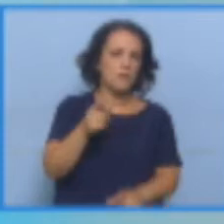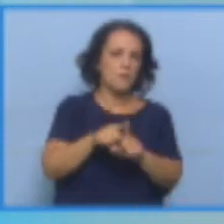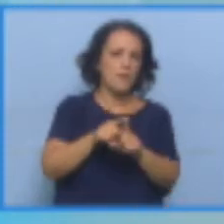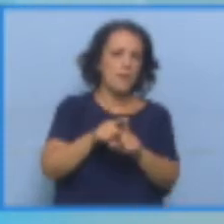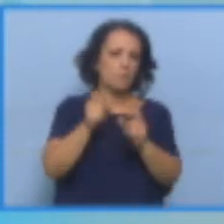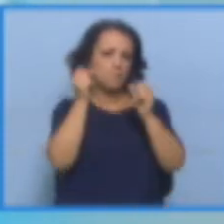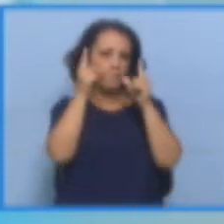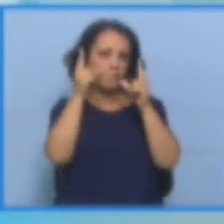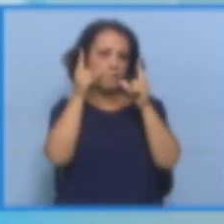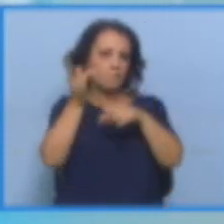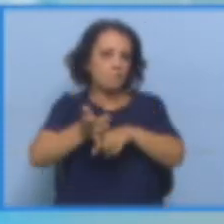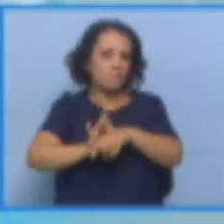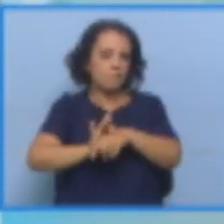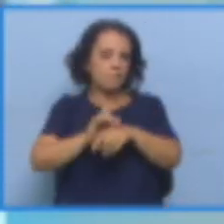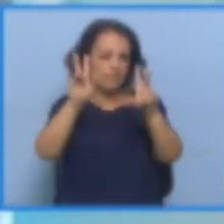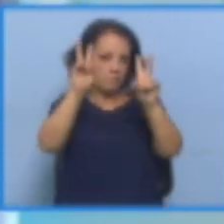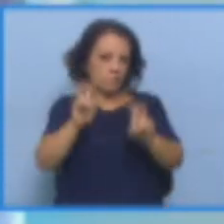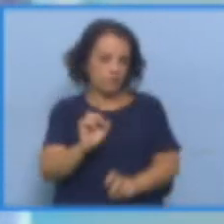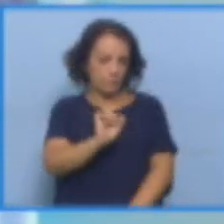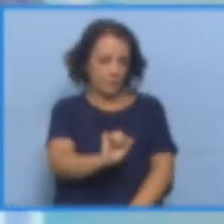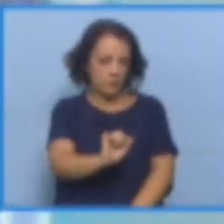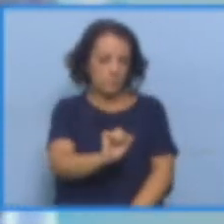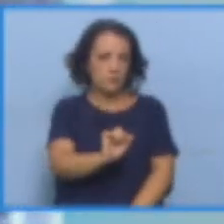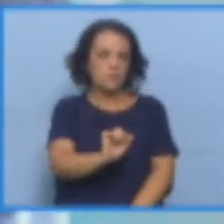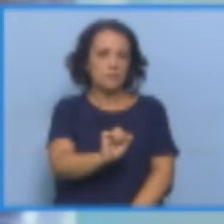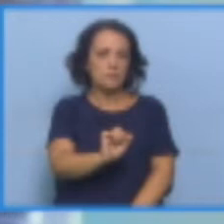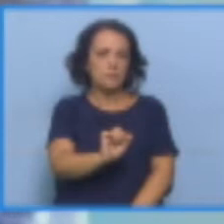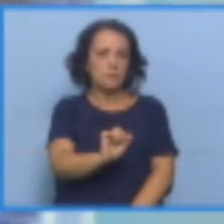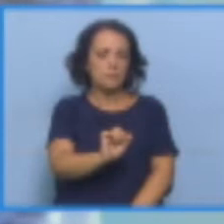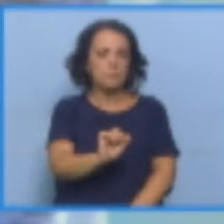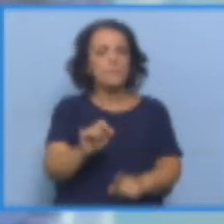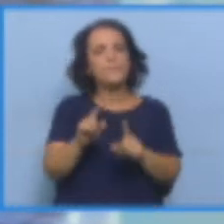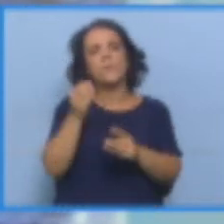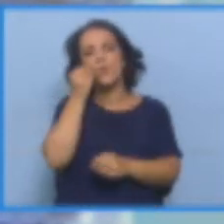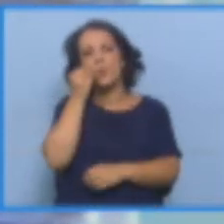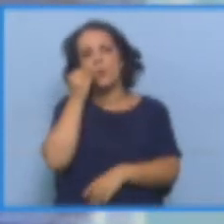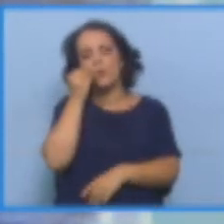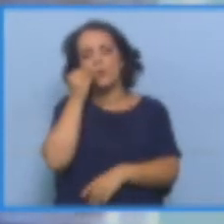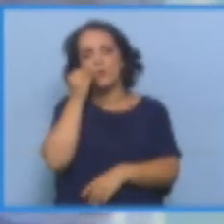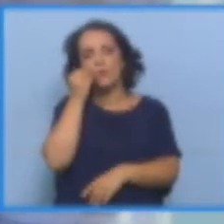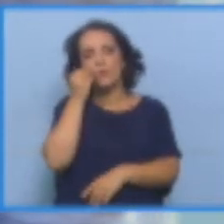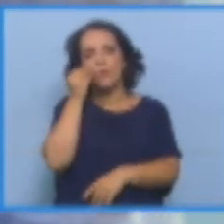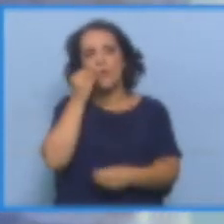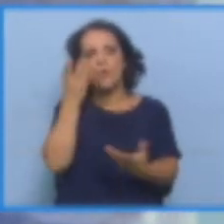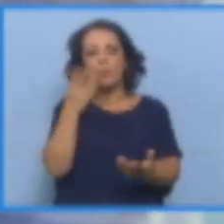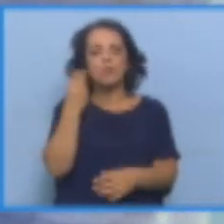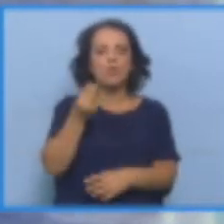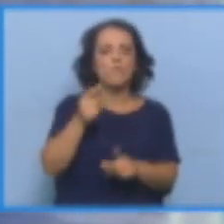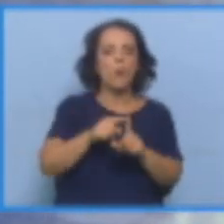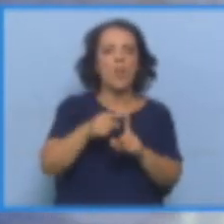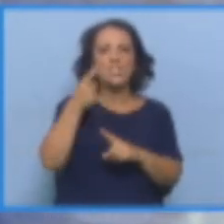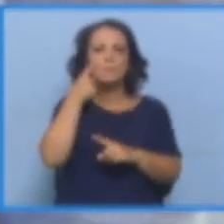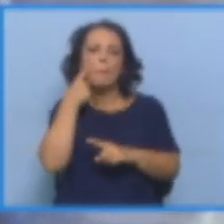a sensibilidade a estas questões, não é? E a percepção de que não é o experimentalismo, é uma vida